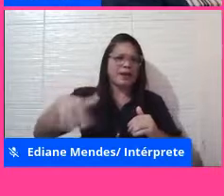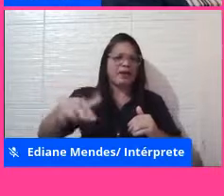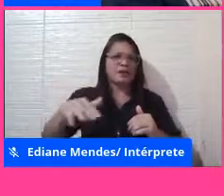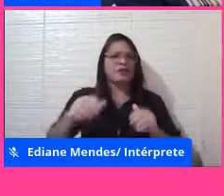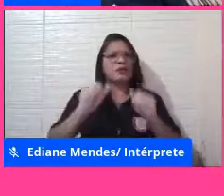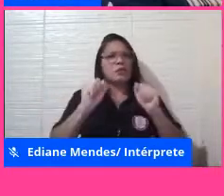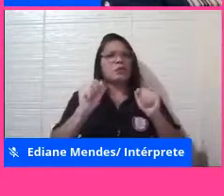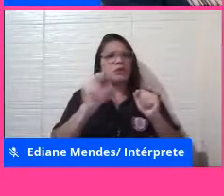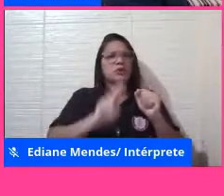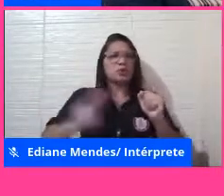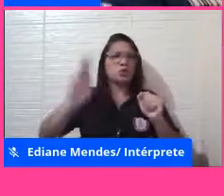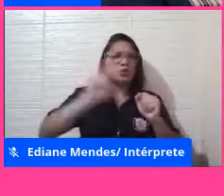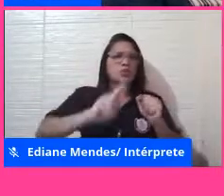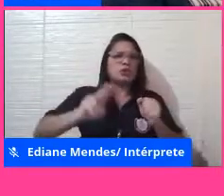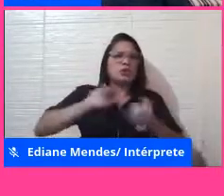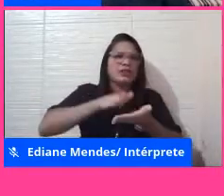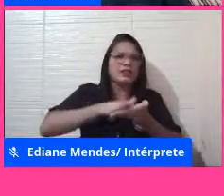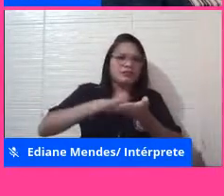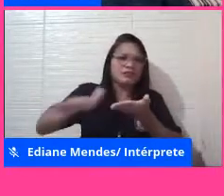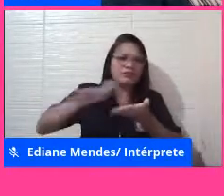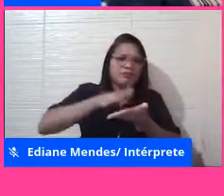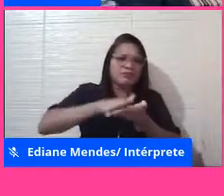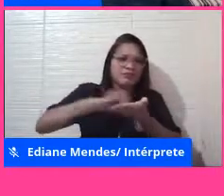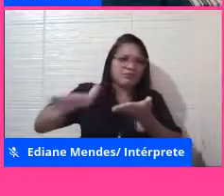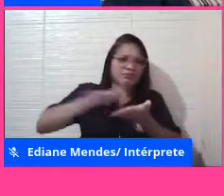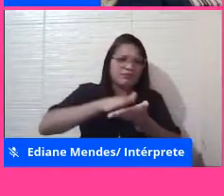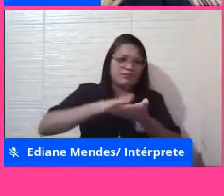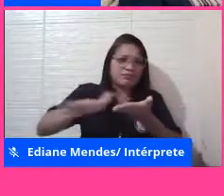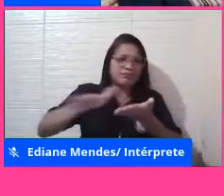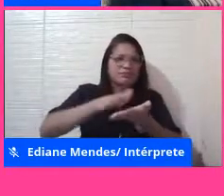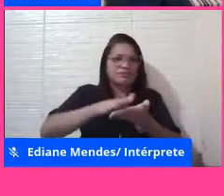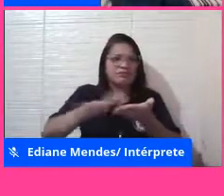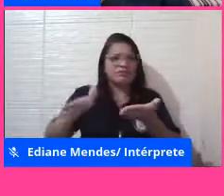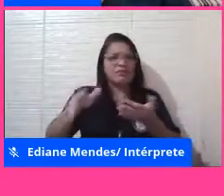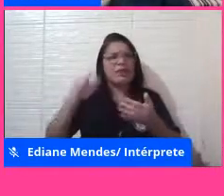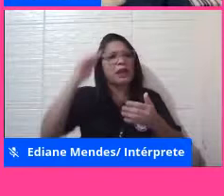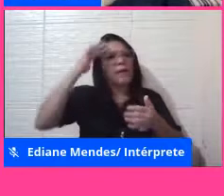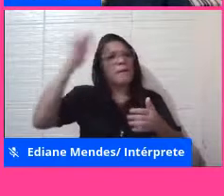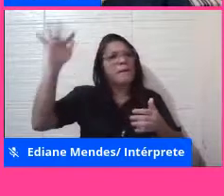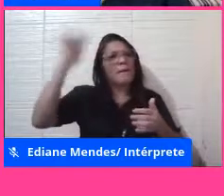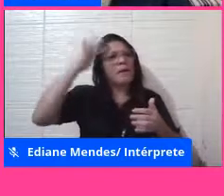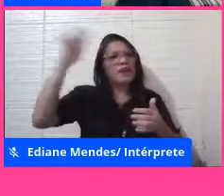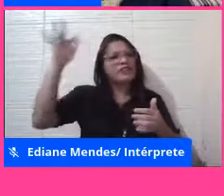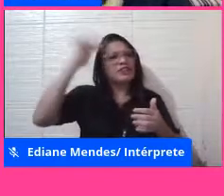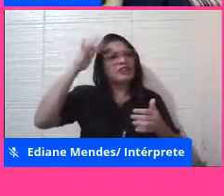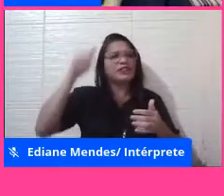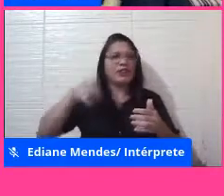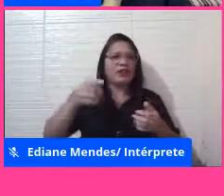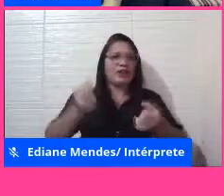impressão, porque, sei lá, imagina que antigamente o carro era feito com massa,